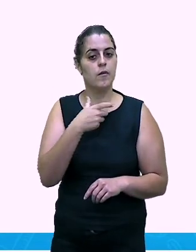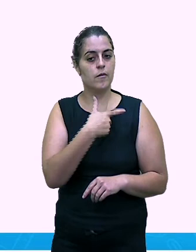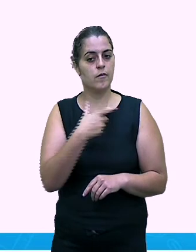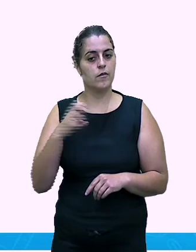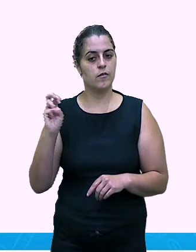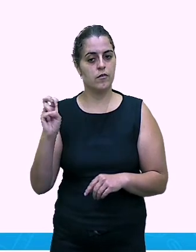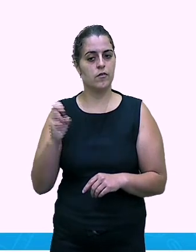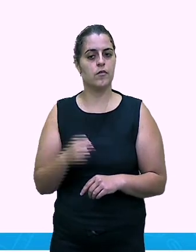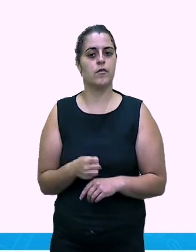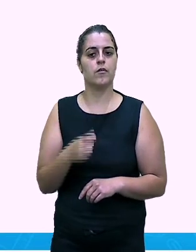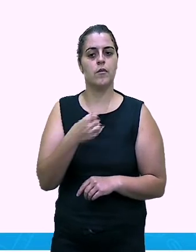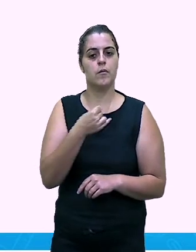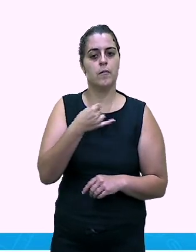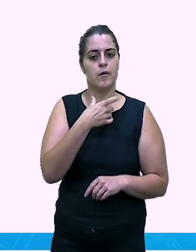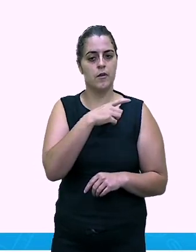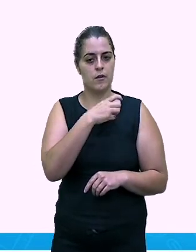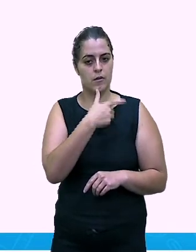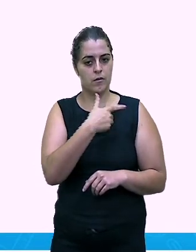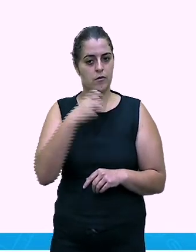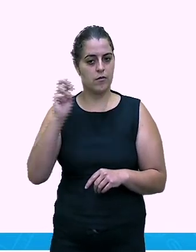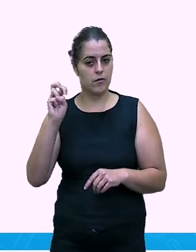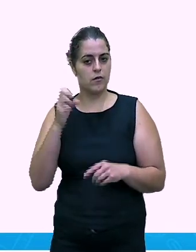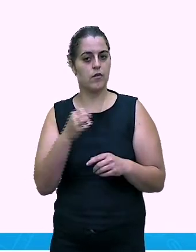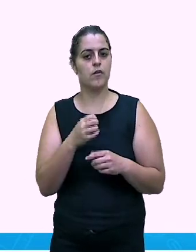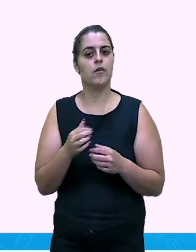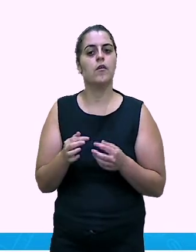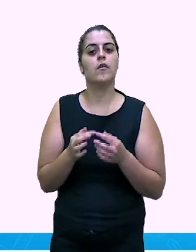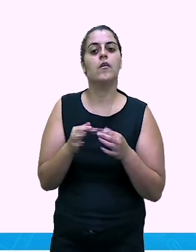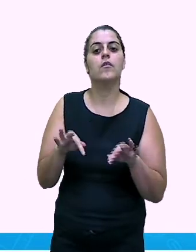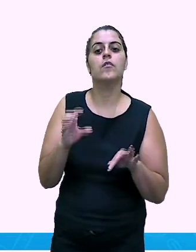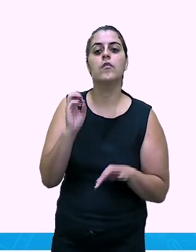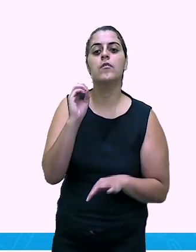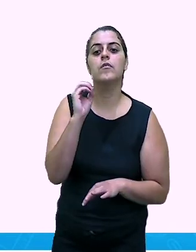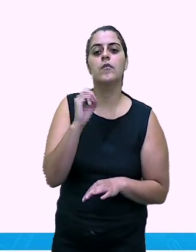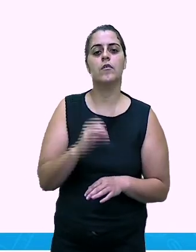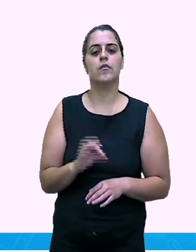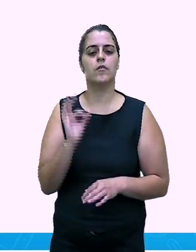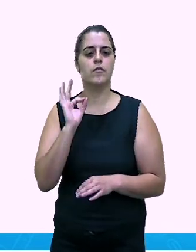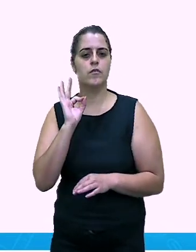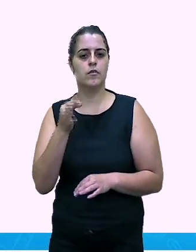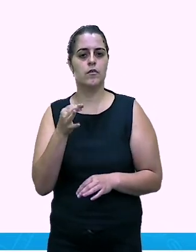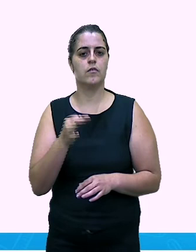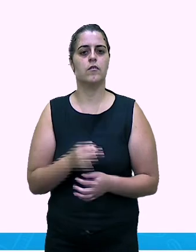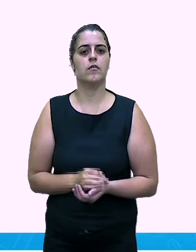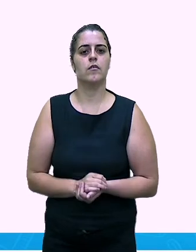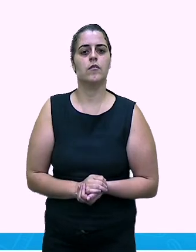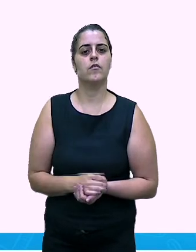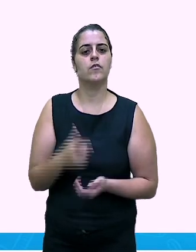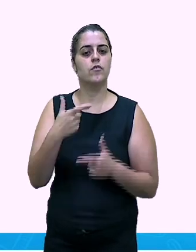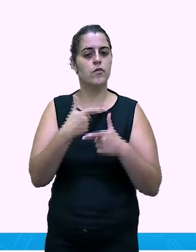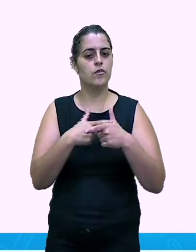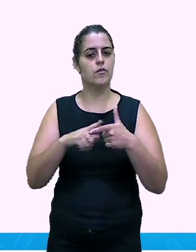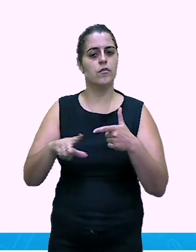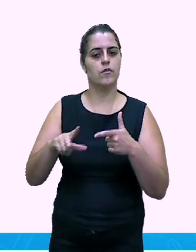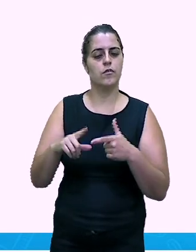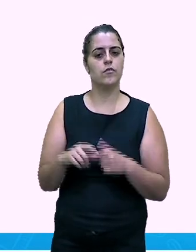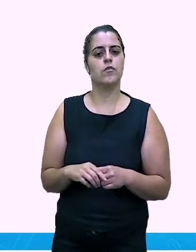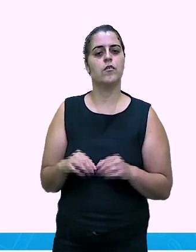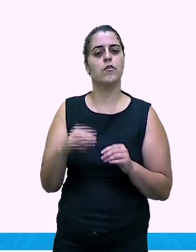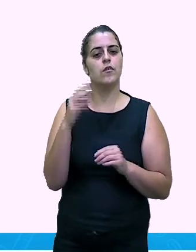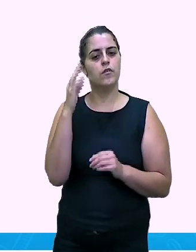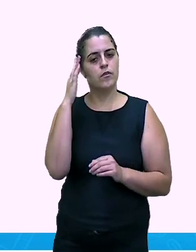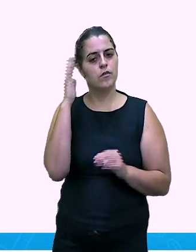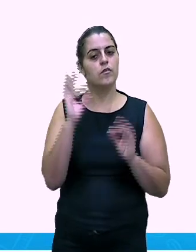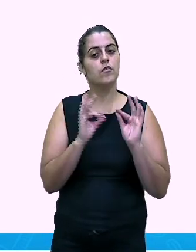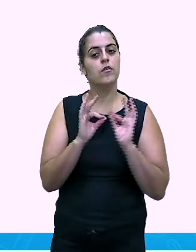25. 25 menos 25, 0. Uma divisão exata que foi dividido normalmente. Vamos pensar